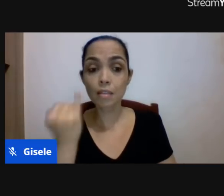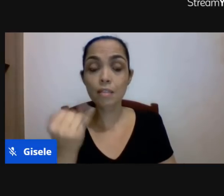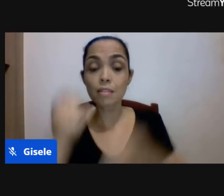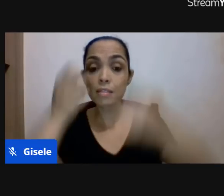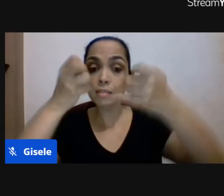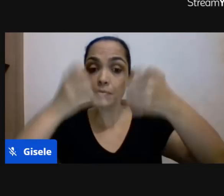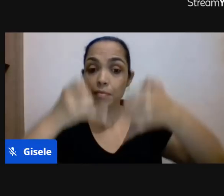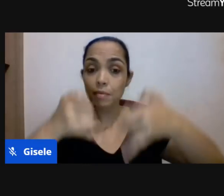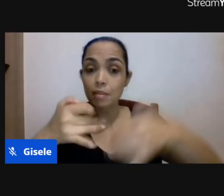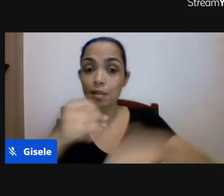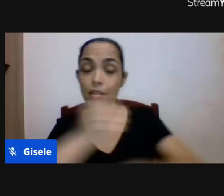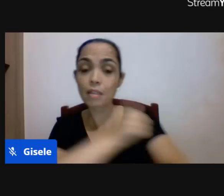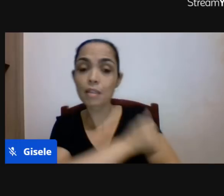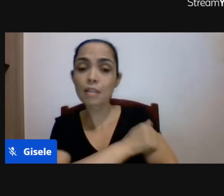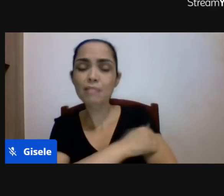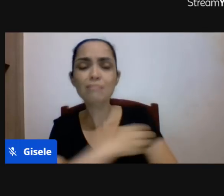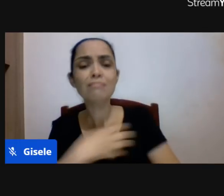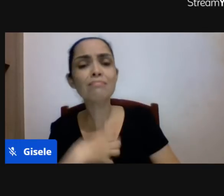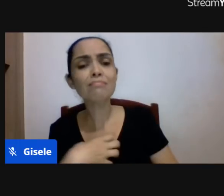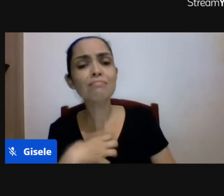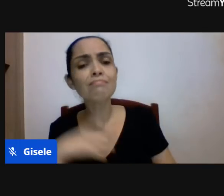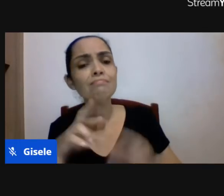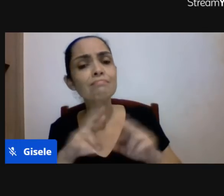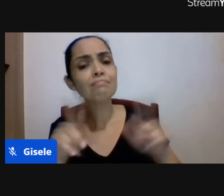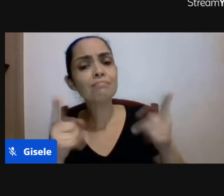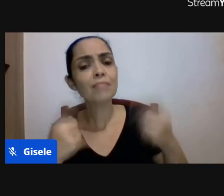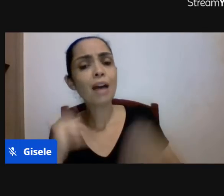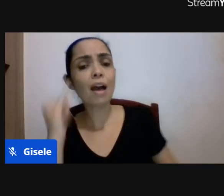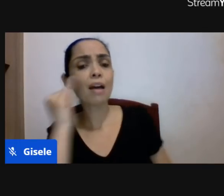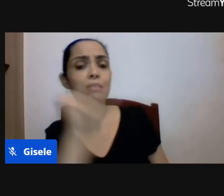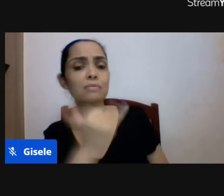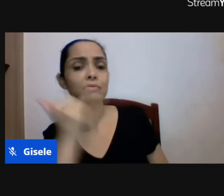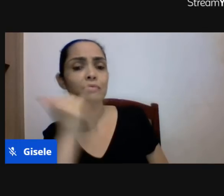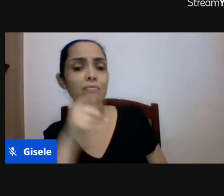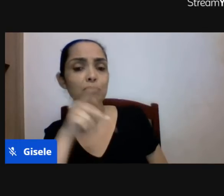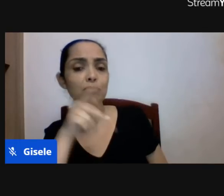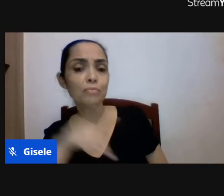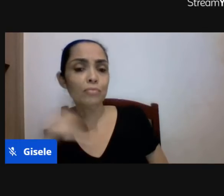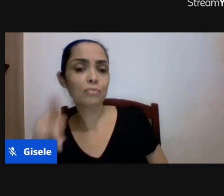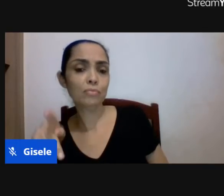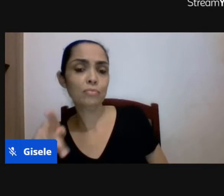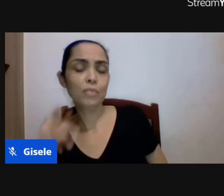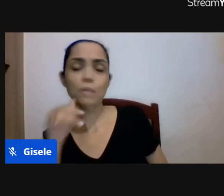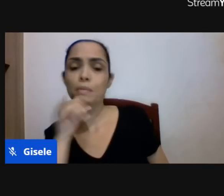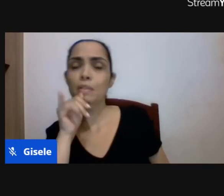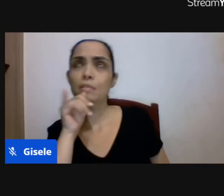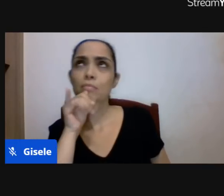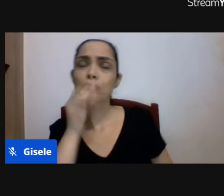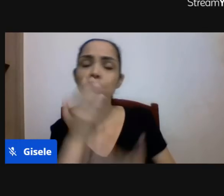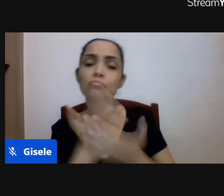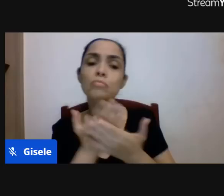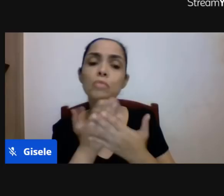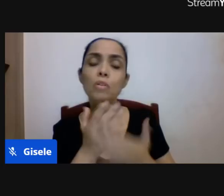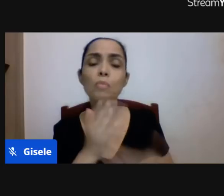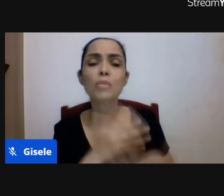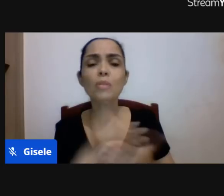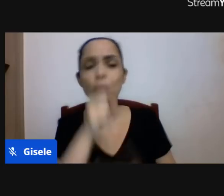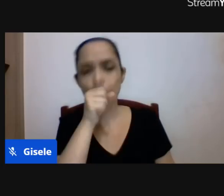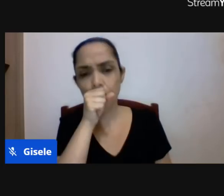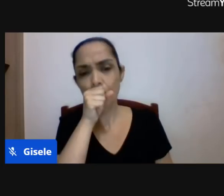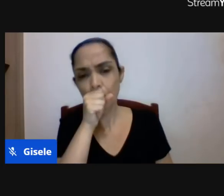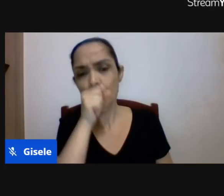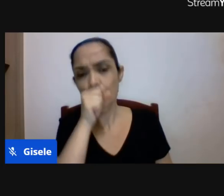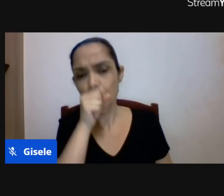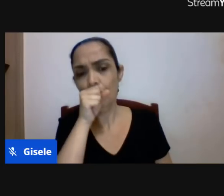coisa diferente durante a aula, para ser avisado o professor. Então, vamos supor que uma criança no meio da aula começou a tossir. O professor viu que aquela criança